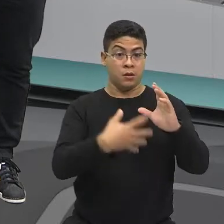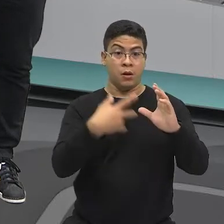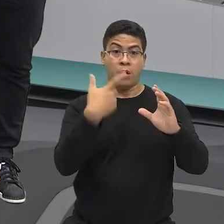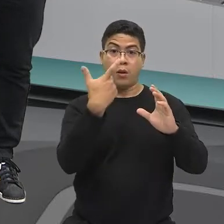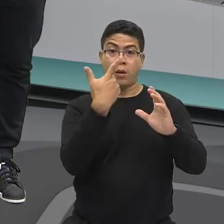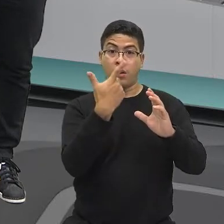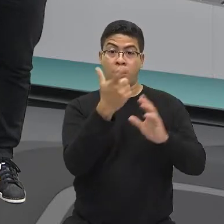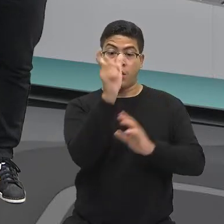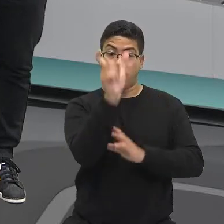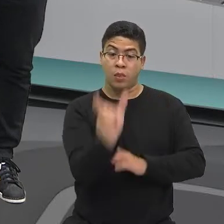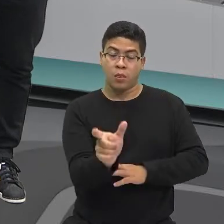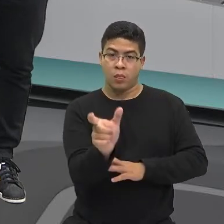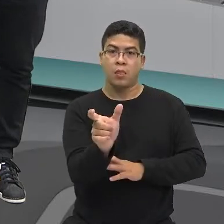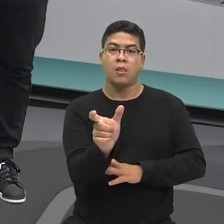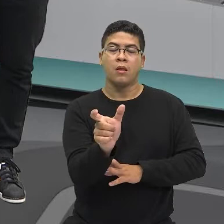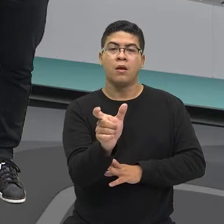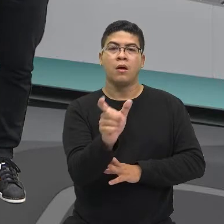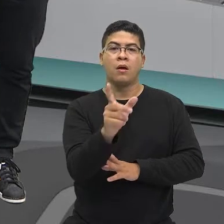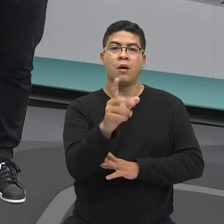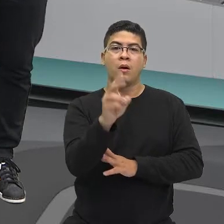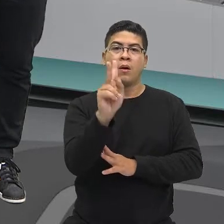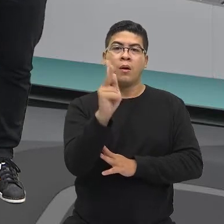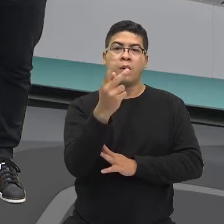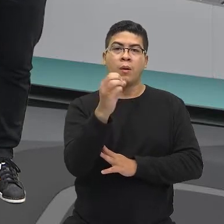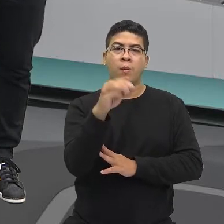né? Então, ele está dando a ideia ali de um